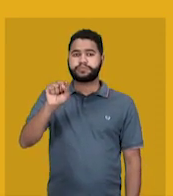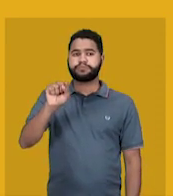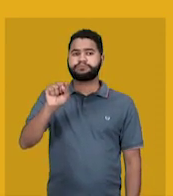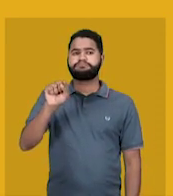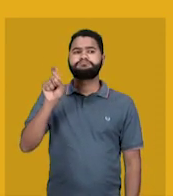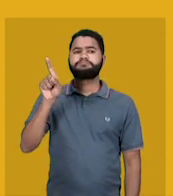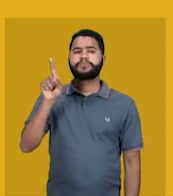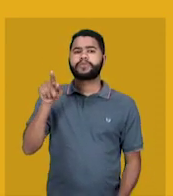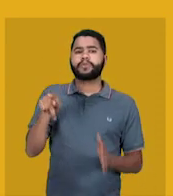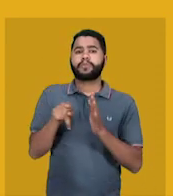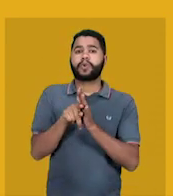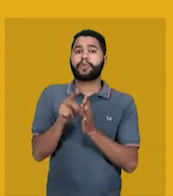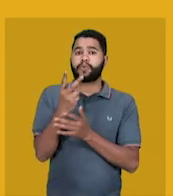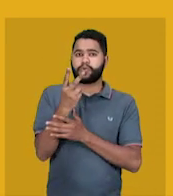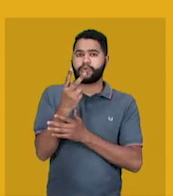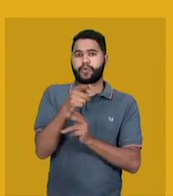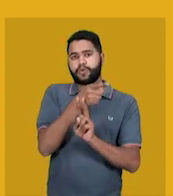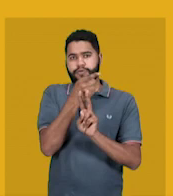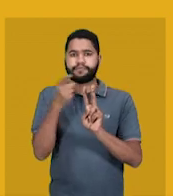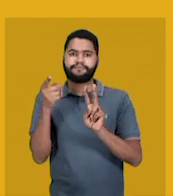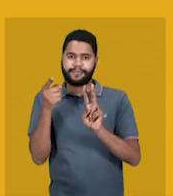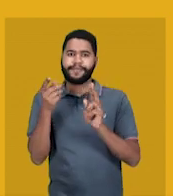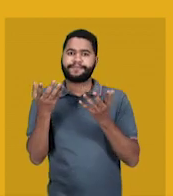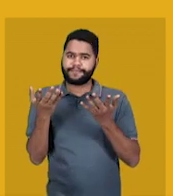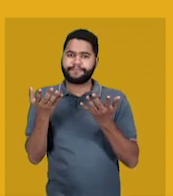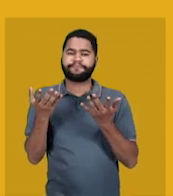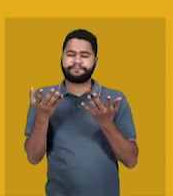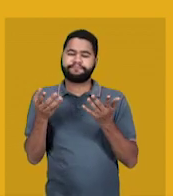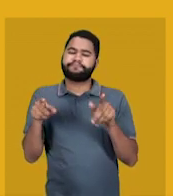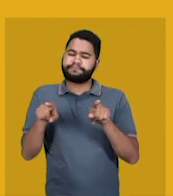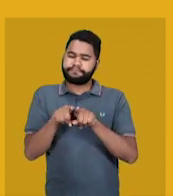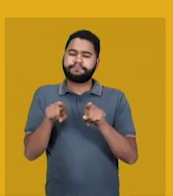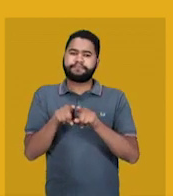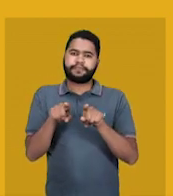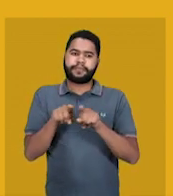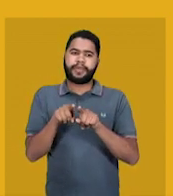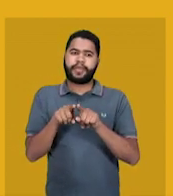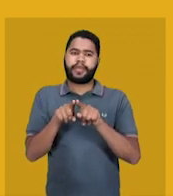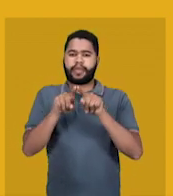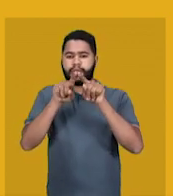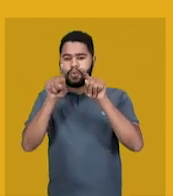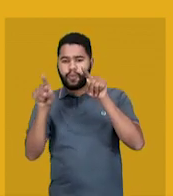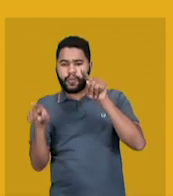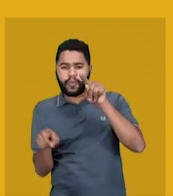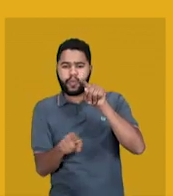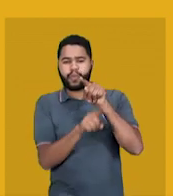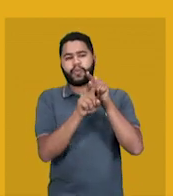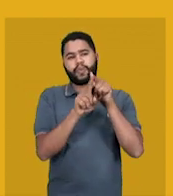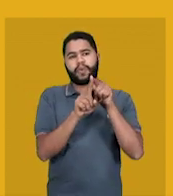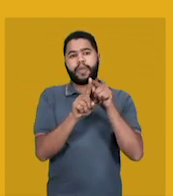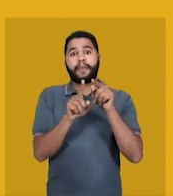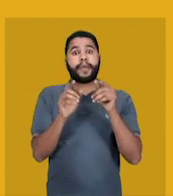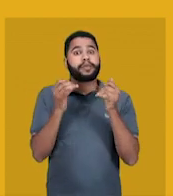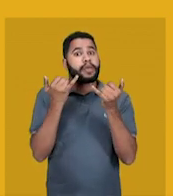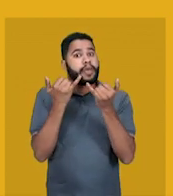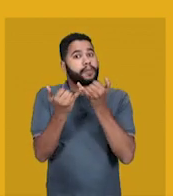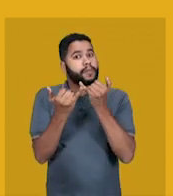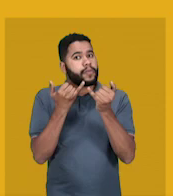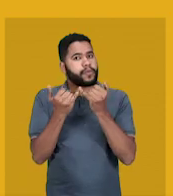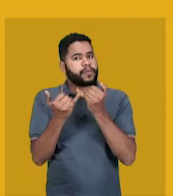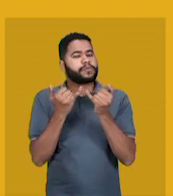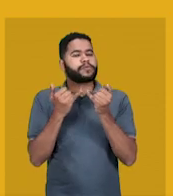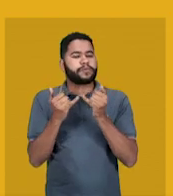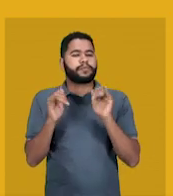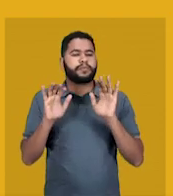6,28 o valor de dois pistão bem seria uma volta completa também eu acho que o valor aproximado né que o